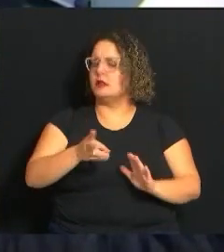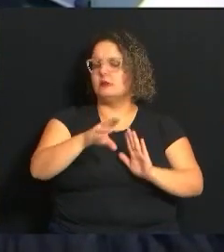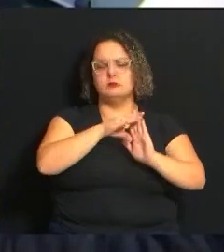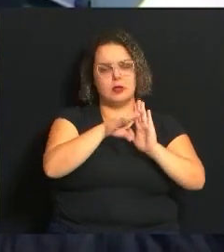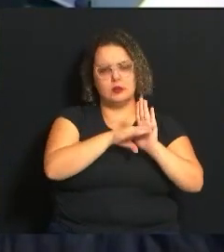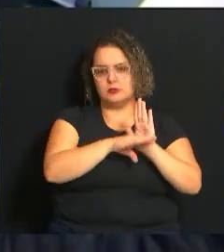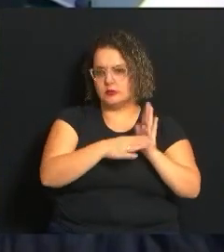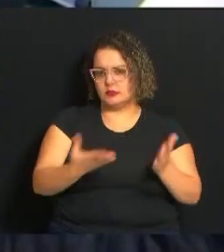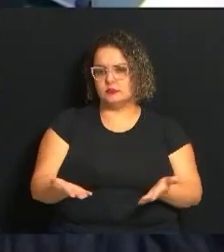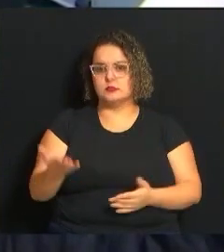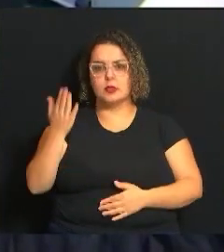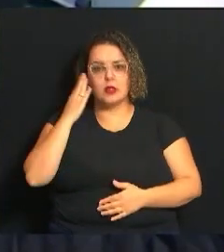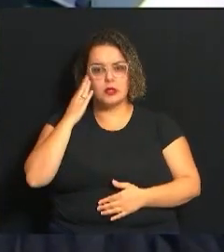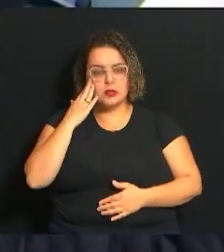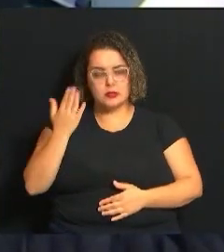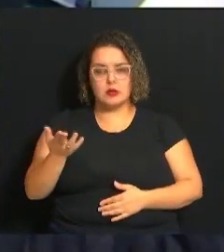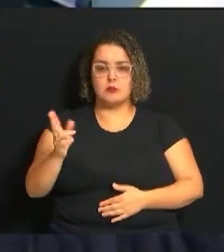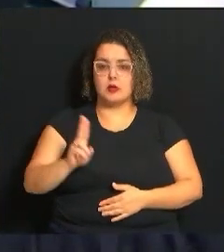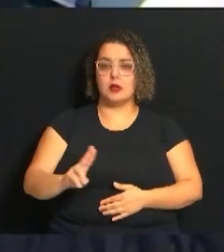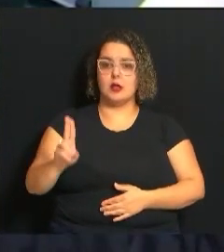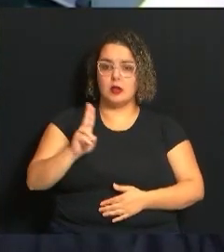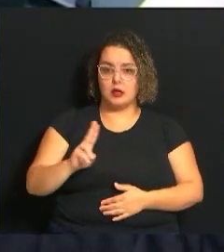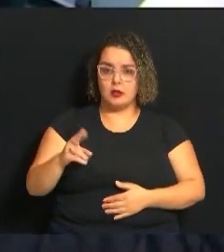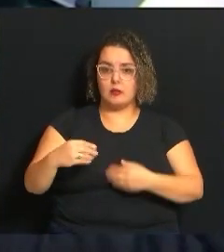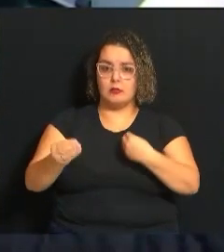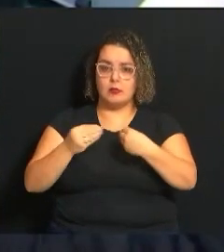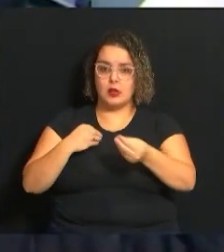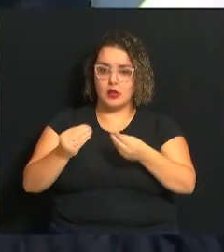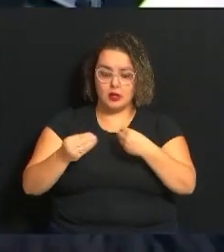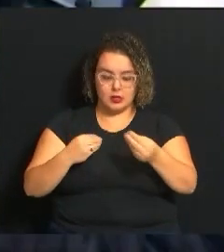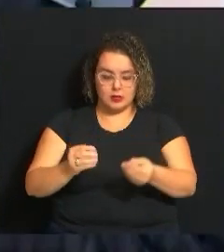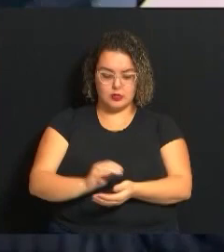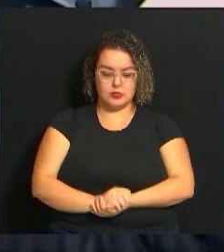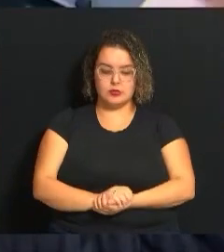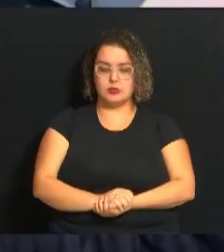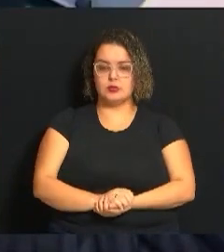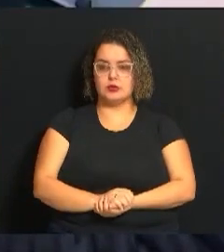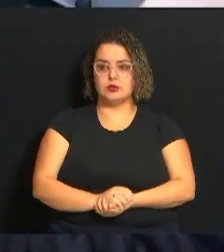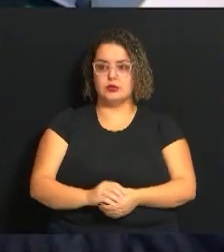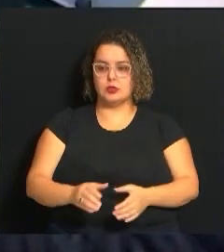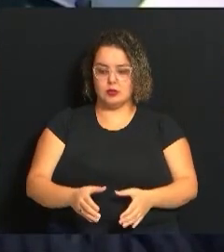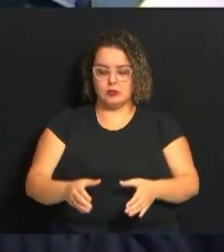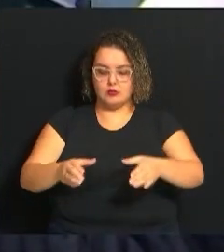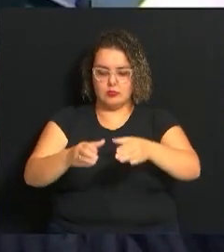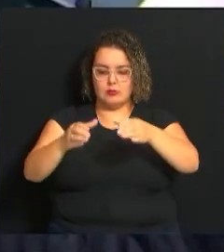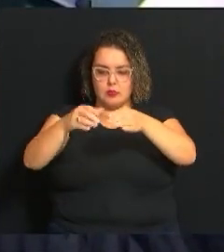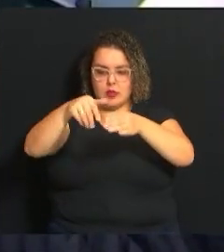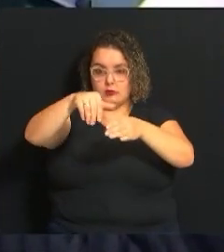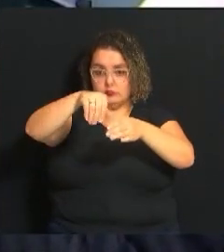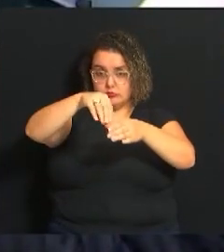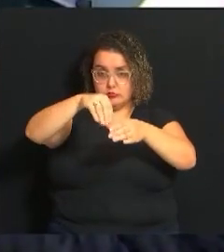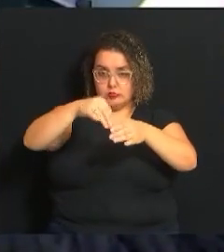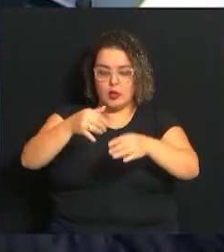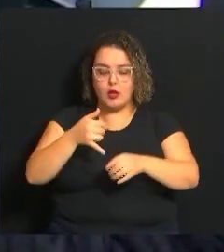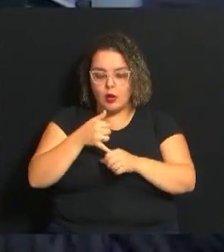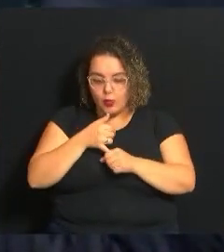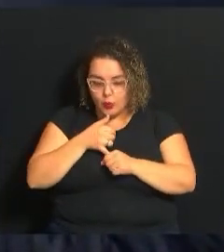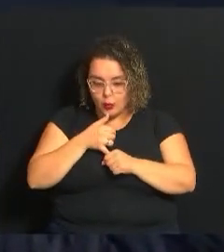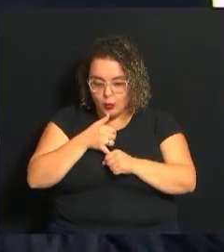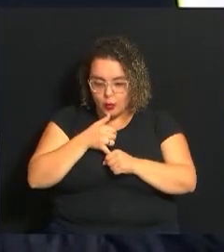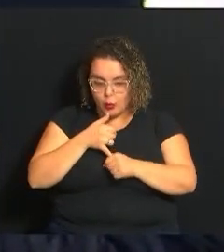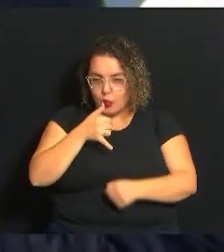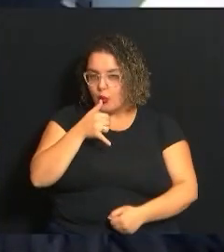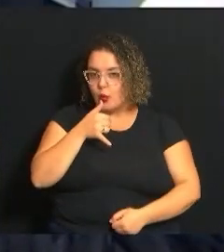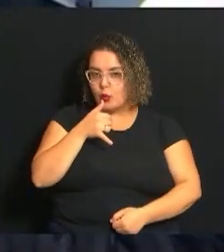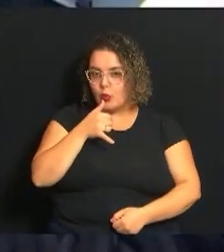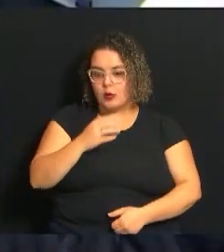E a gente sabe que o uso de plástico, seja em garrafas PETs, seja em canudos, seja em copo